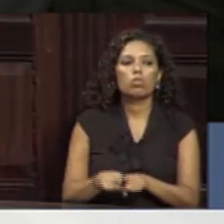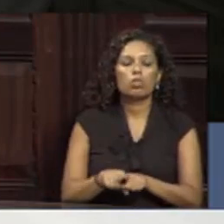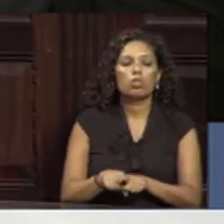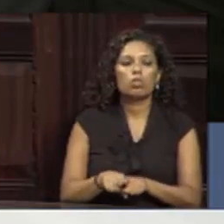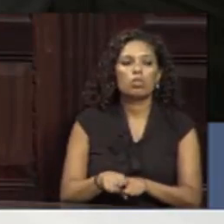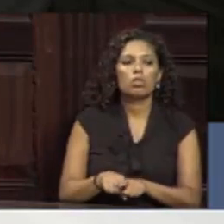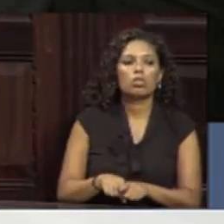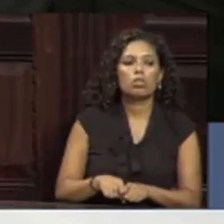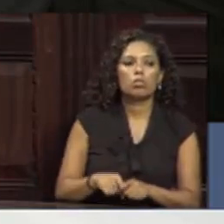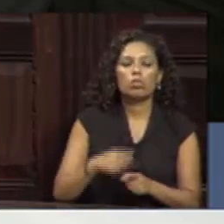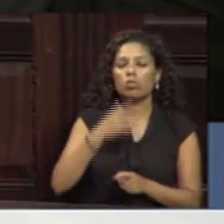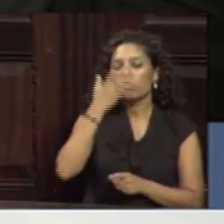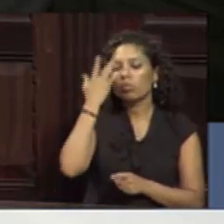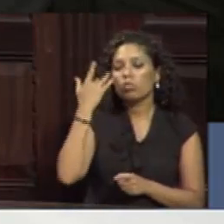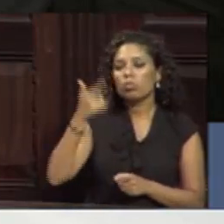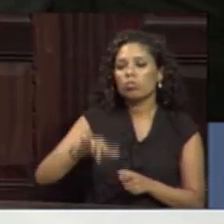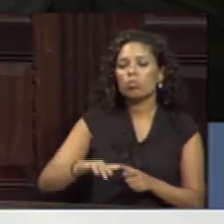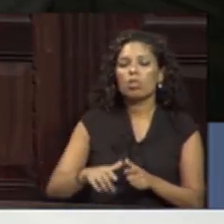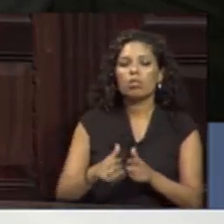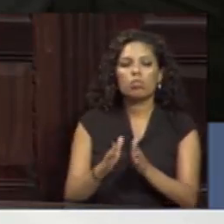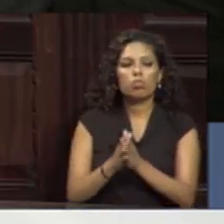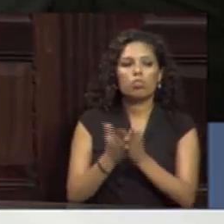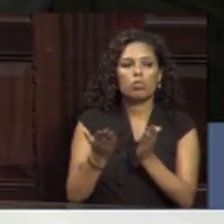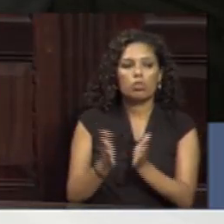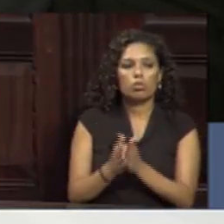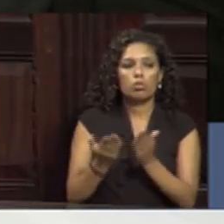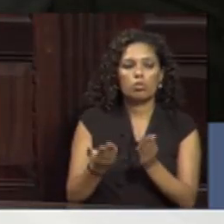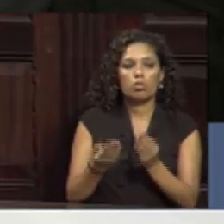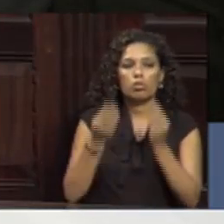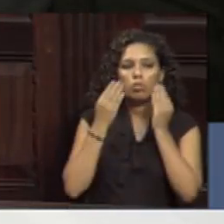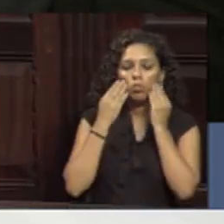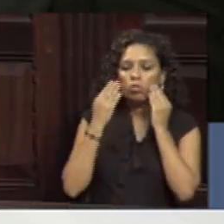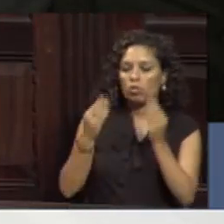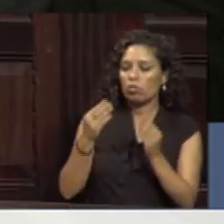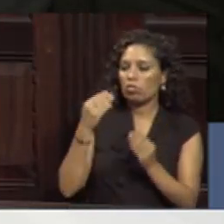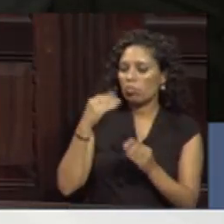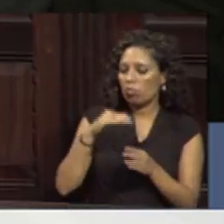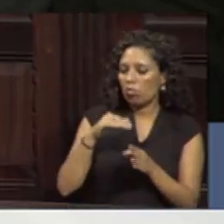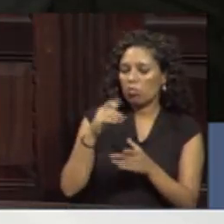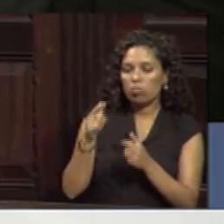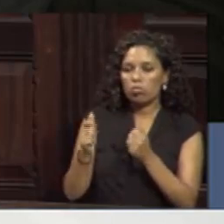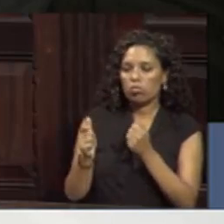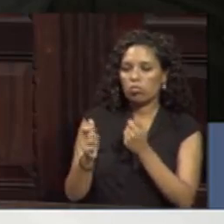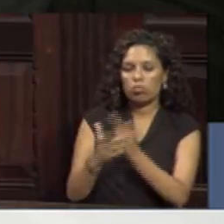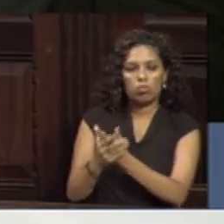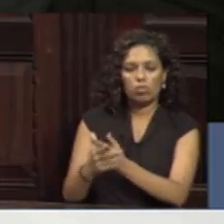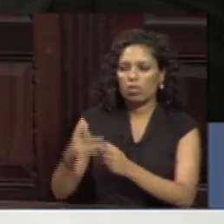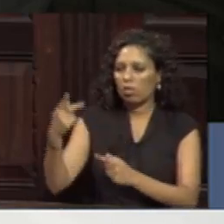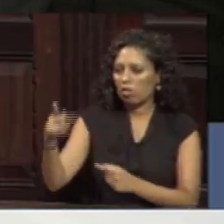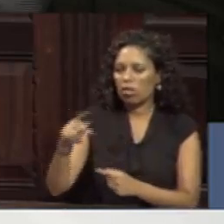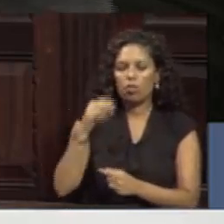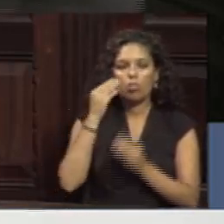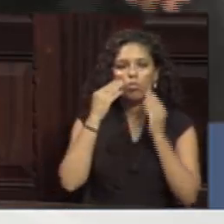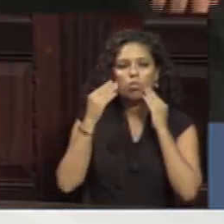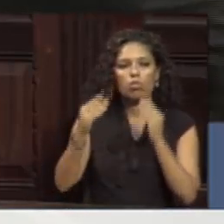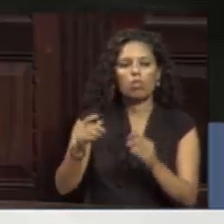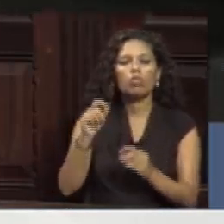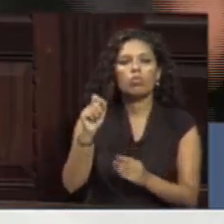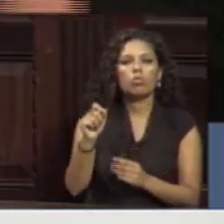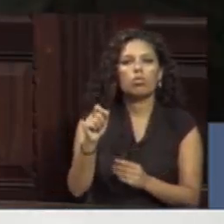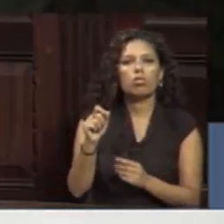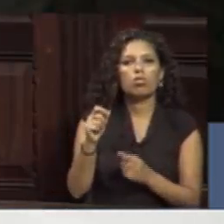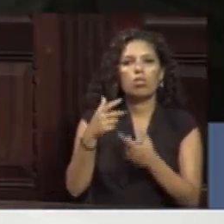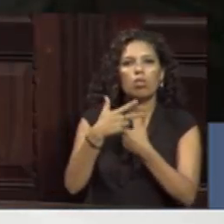dúvida, que é uma ofensa à democracia. E hoje nós estamos aqui não só